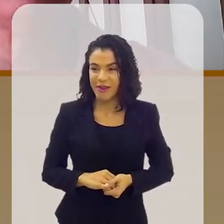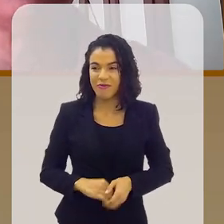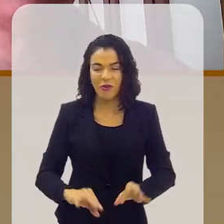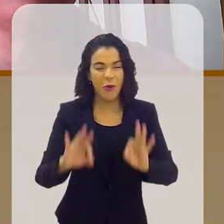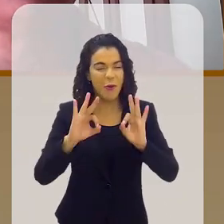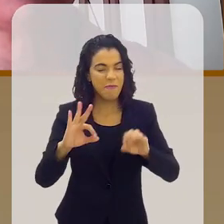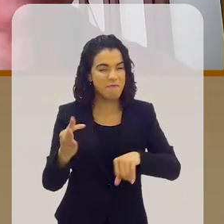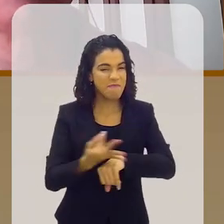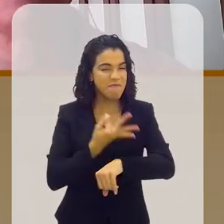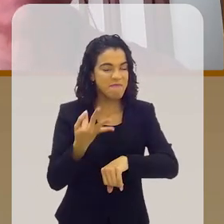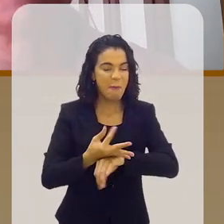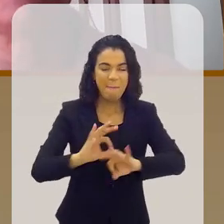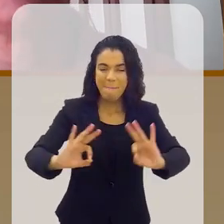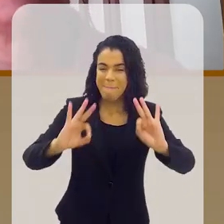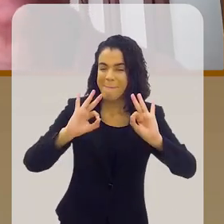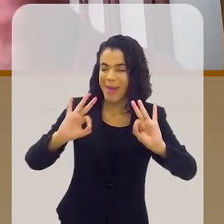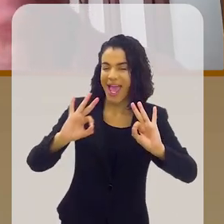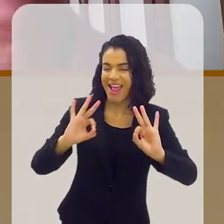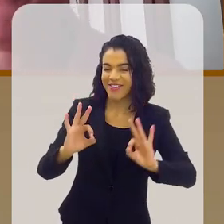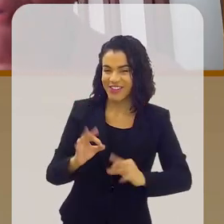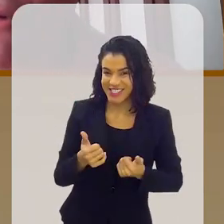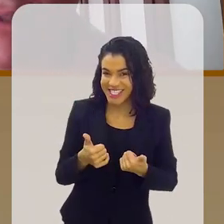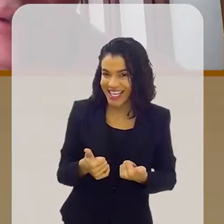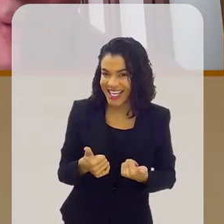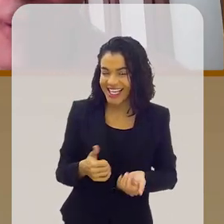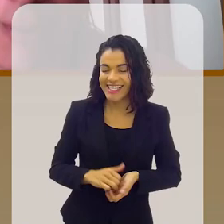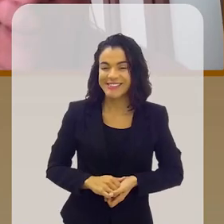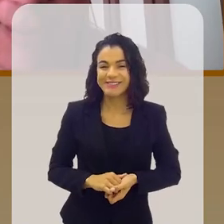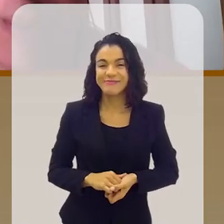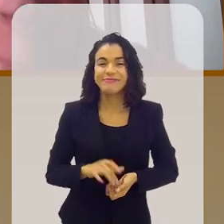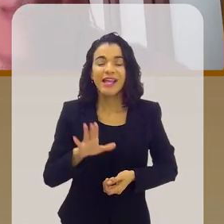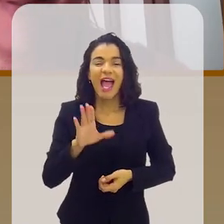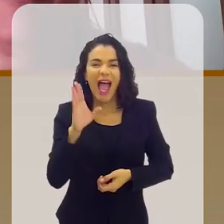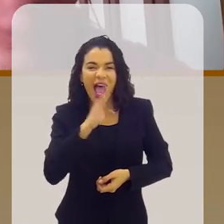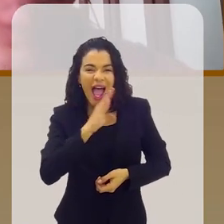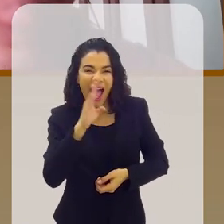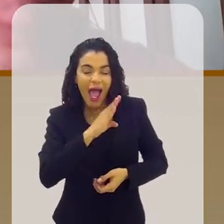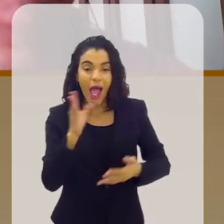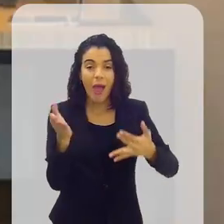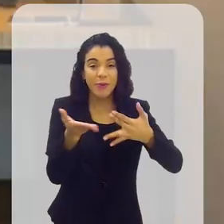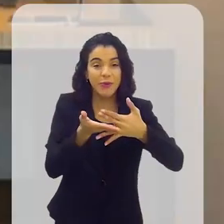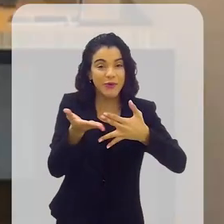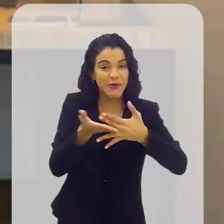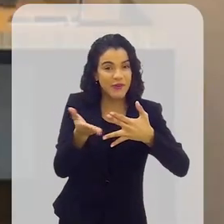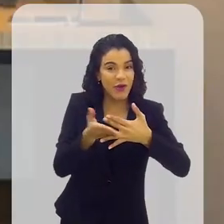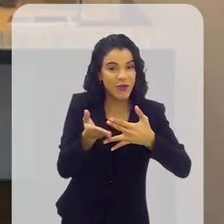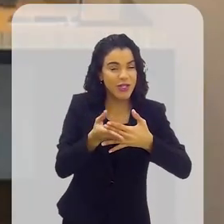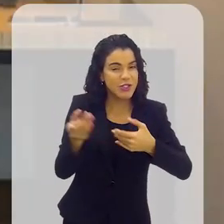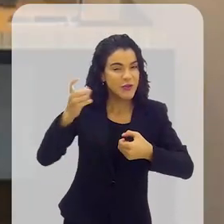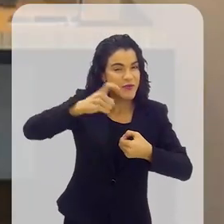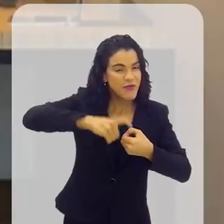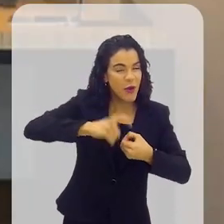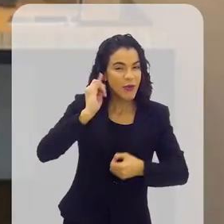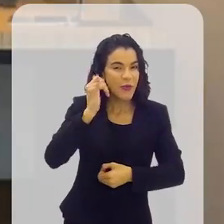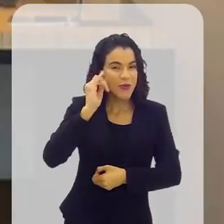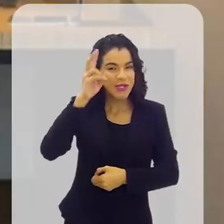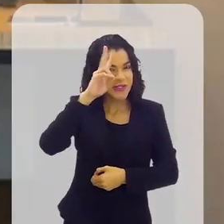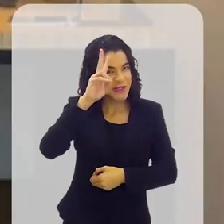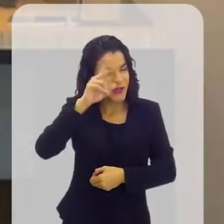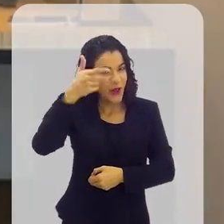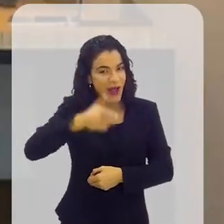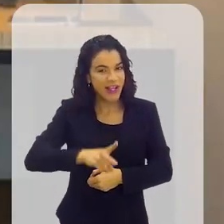né? Ficou irresistível, né? Com esse Ficou. temperinho aí. Marcos, vamos fazer um pequeno intervalo e a